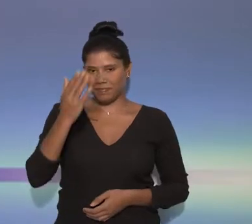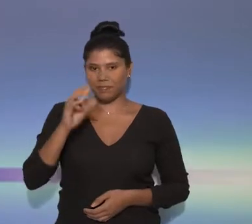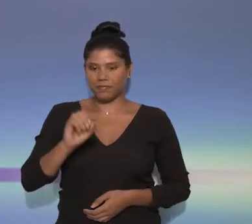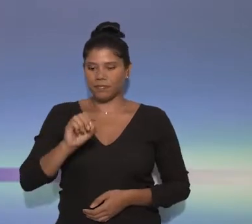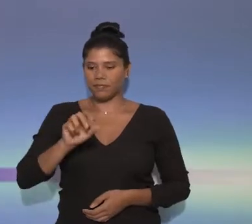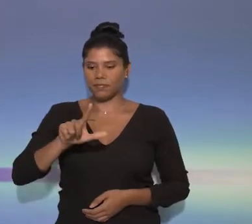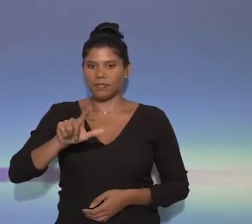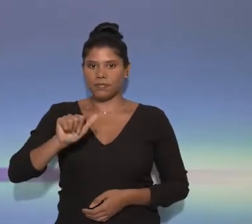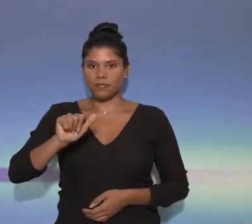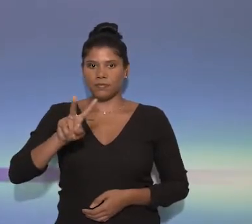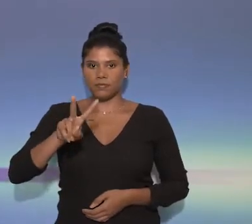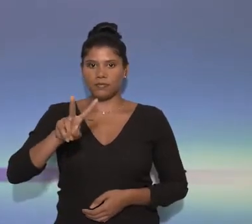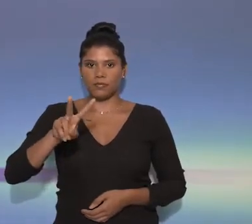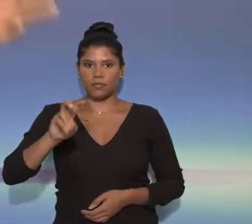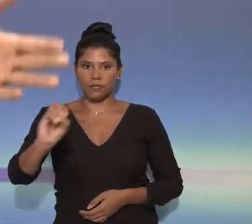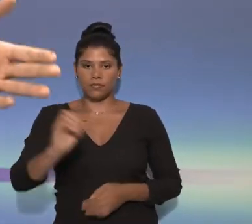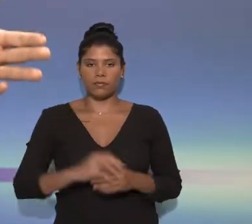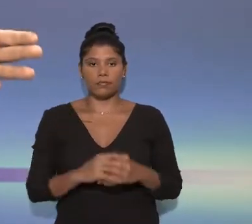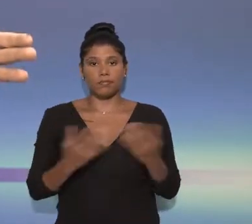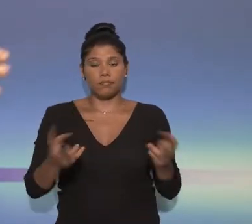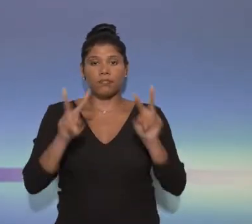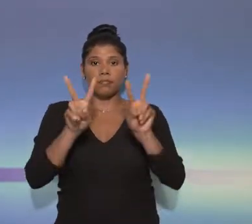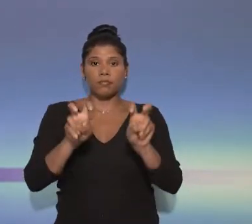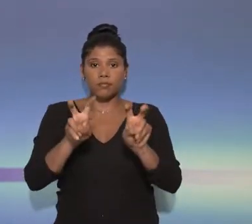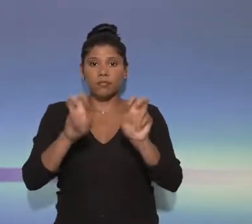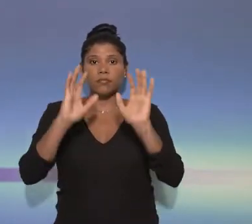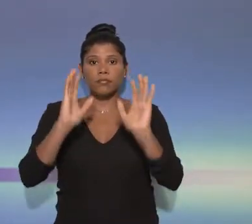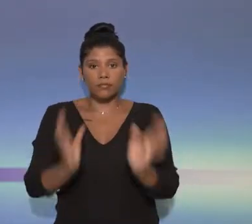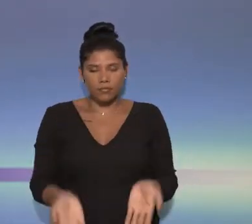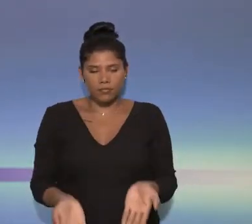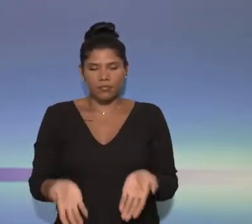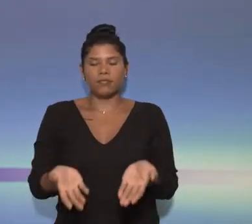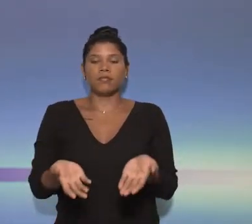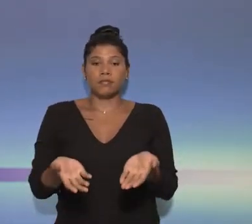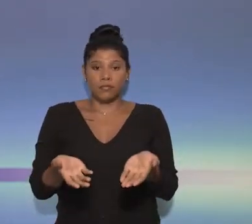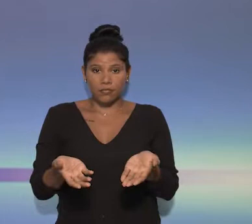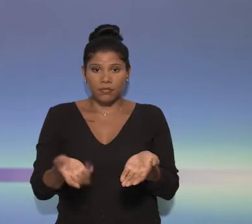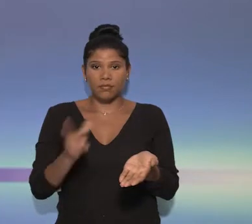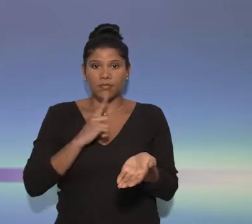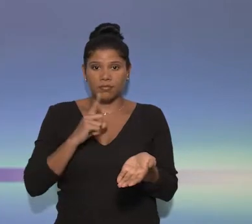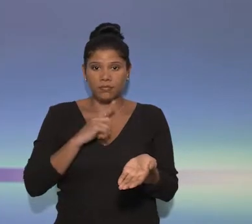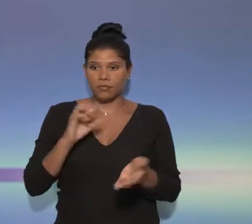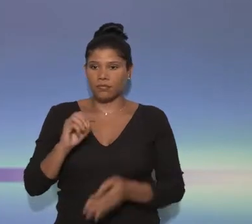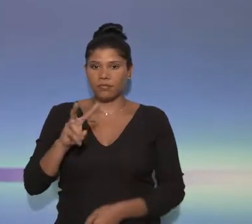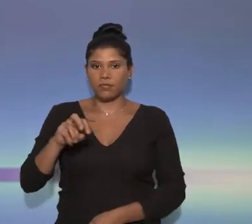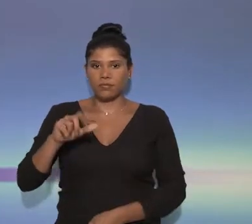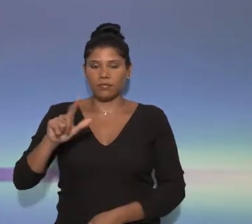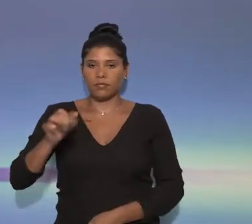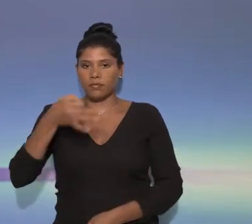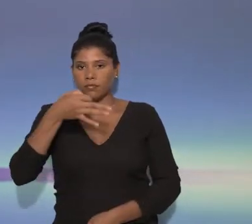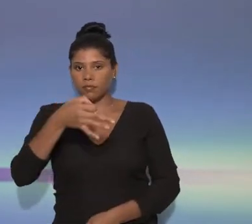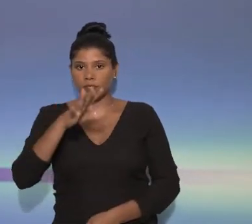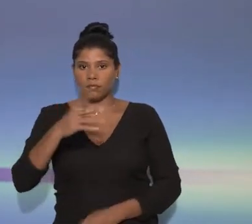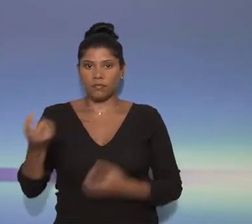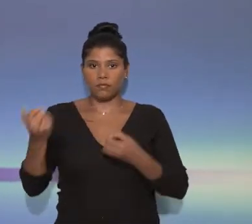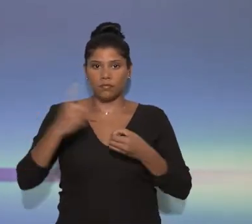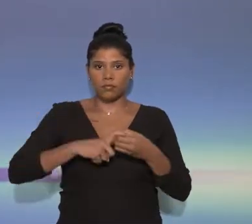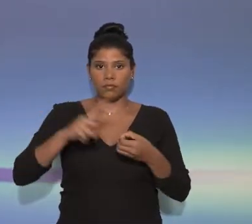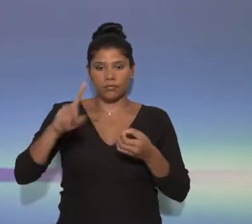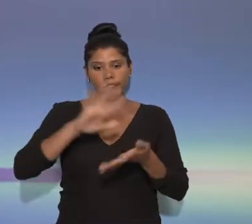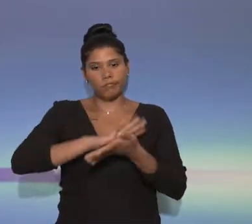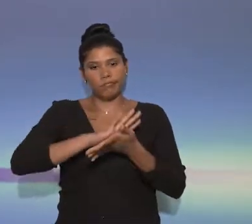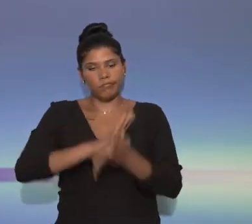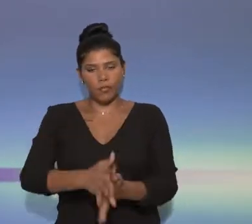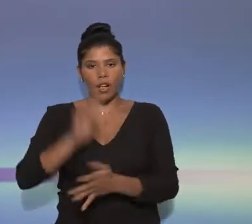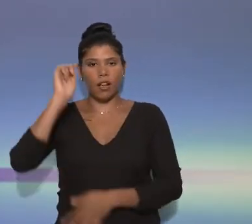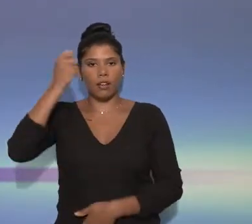Olavo. Um assunto que já foi tema da crônica do professor Olavo e volta a ser assunto aqui do nosso plenário esportivo é mais um caso de racismo no